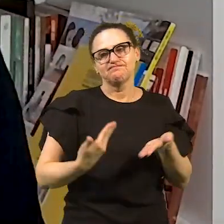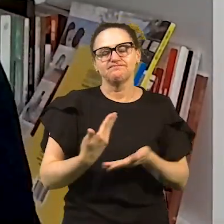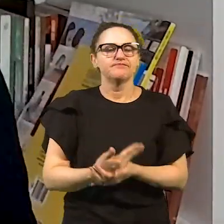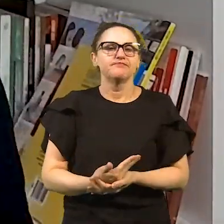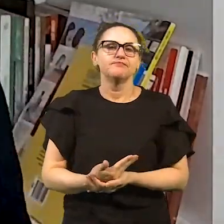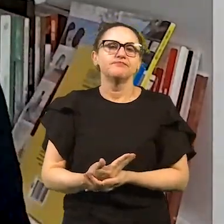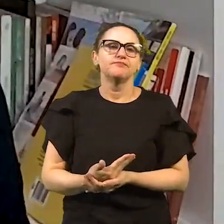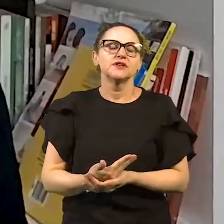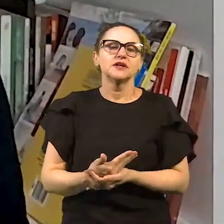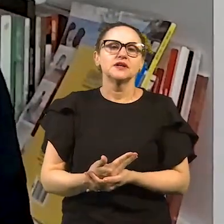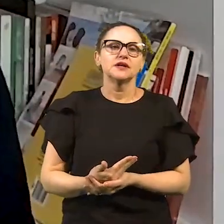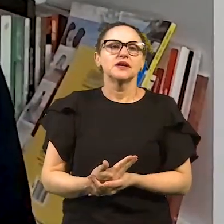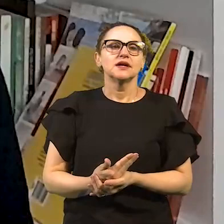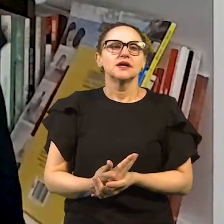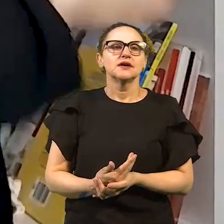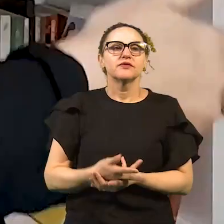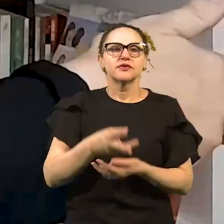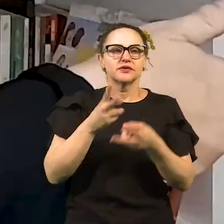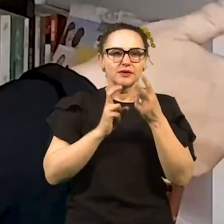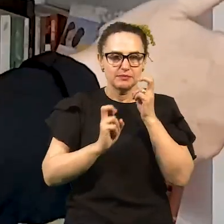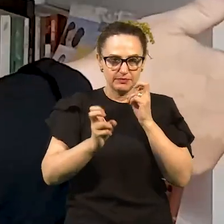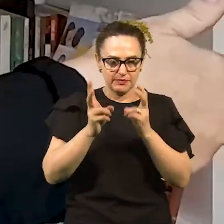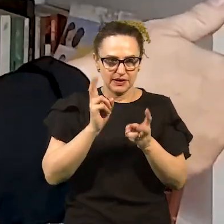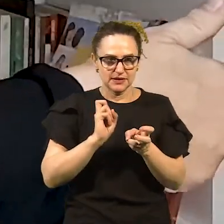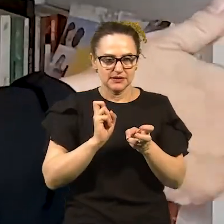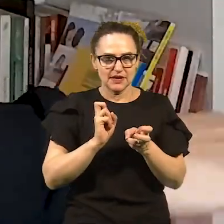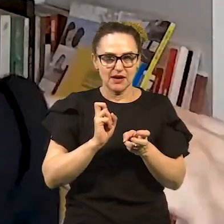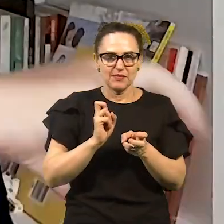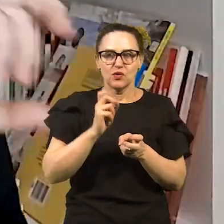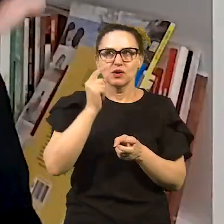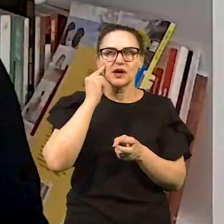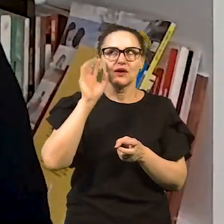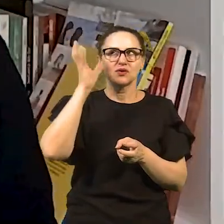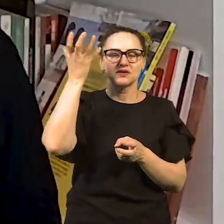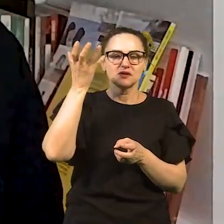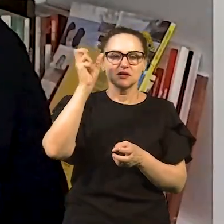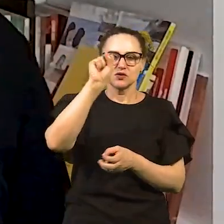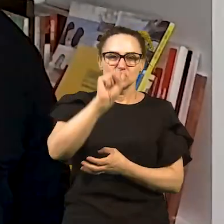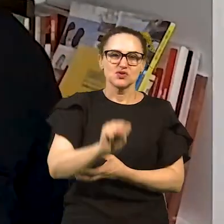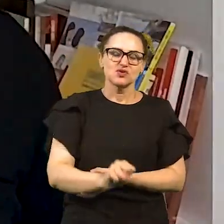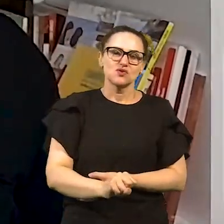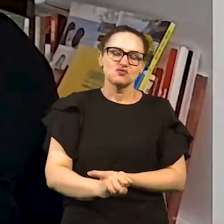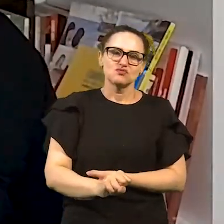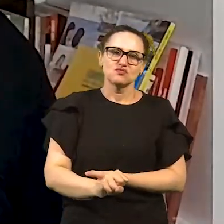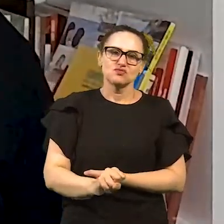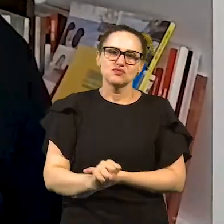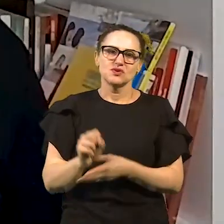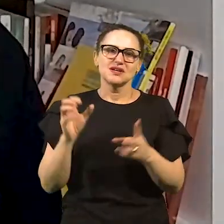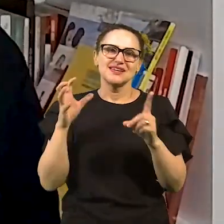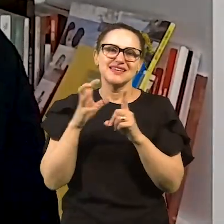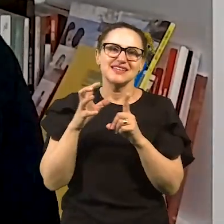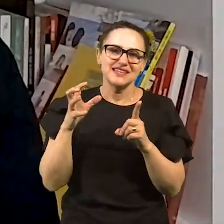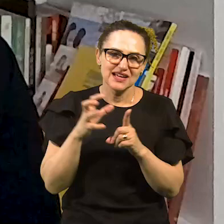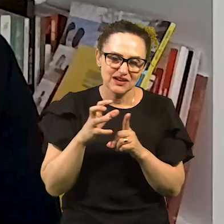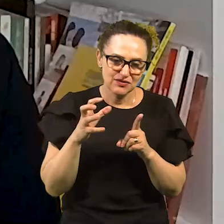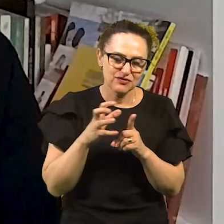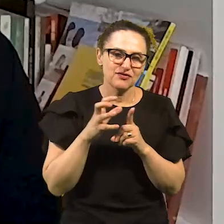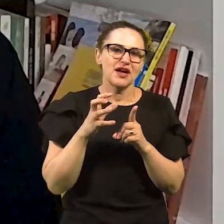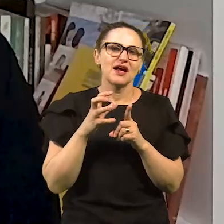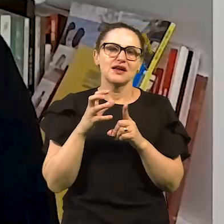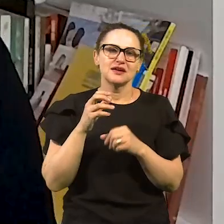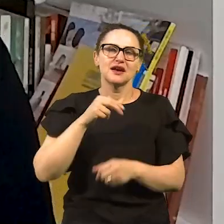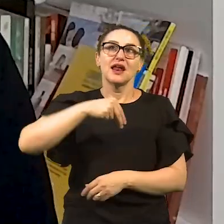aí a gente vê como um conflito que estava acontecendo lá no sul, né, acaba interferindo na vida desse ribeirinho lá do